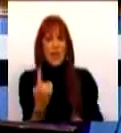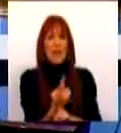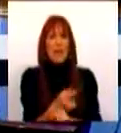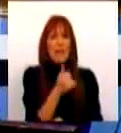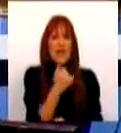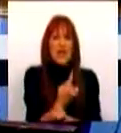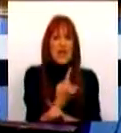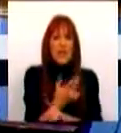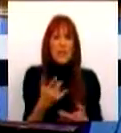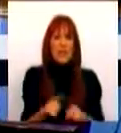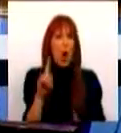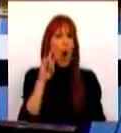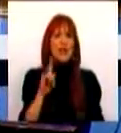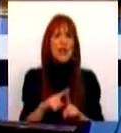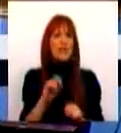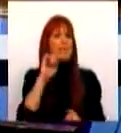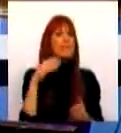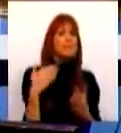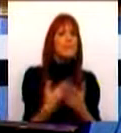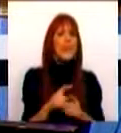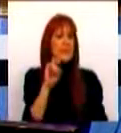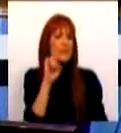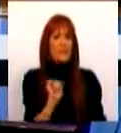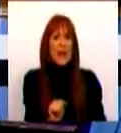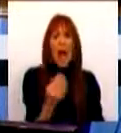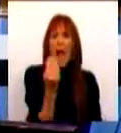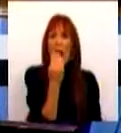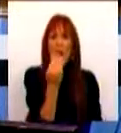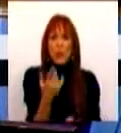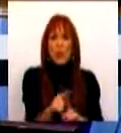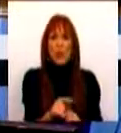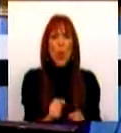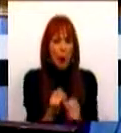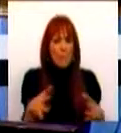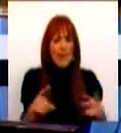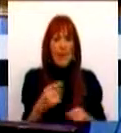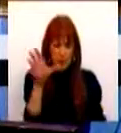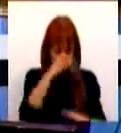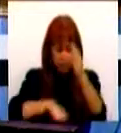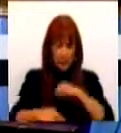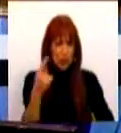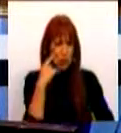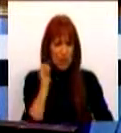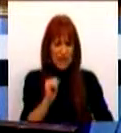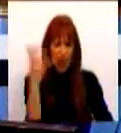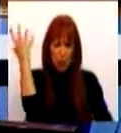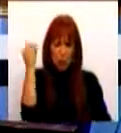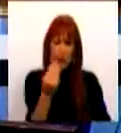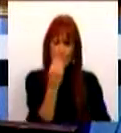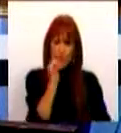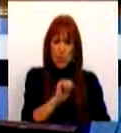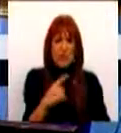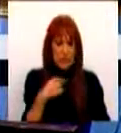de medidas com o objetivo de garantir a segurança alimentar e o aumento da literacia e cultura